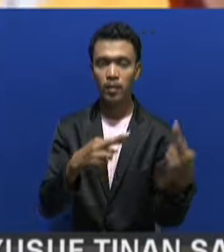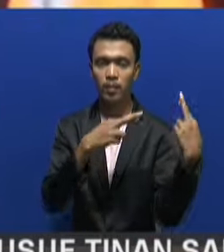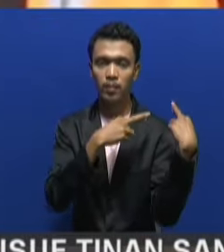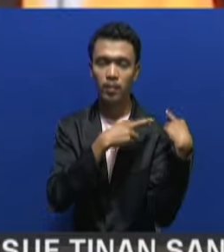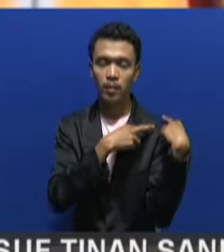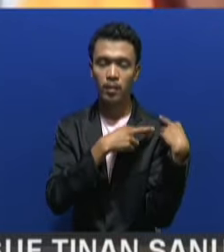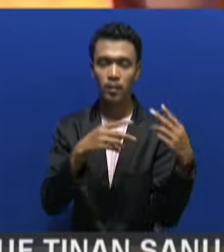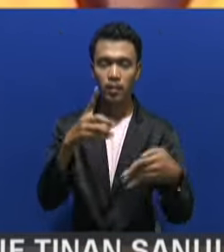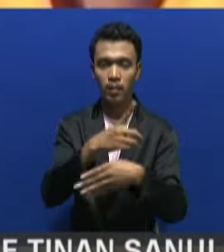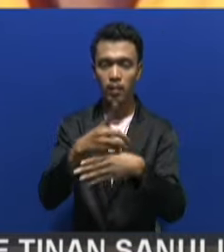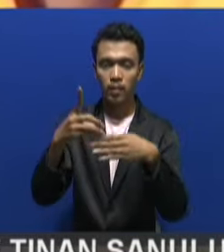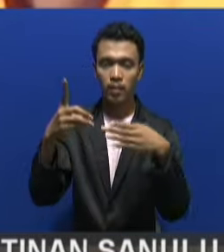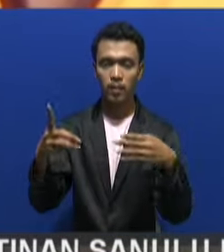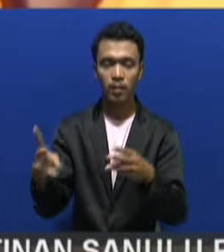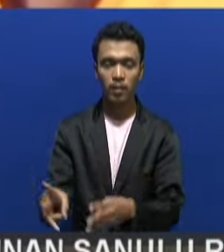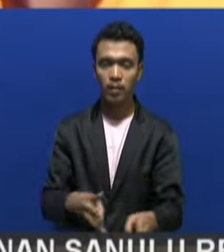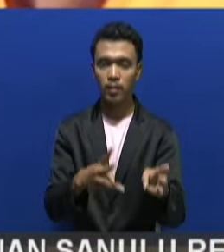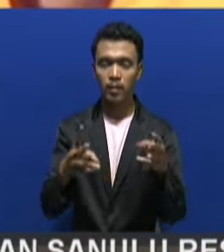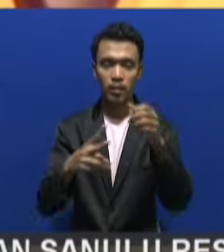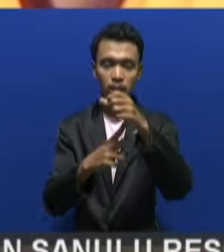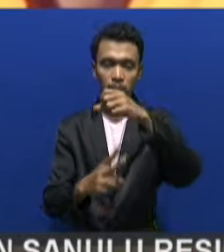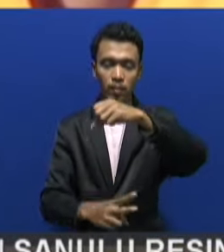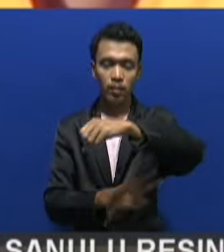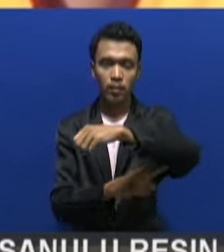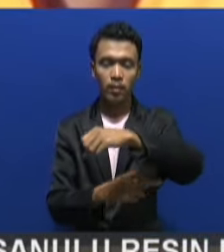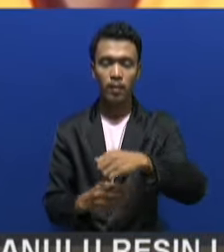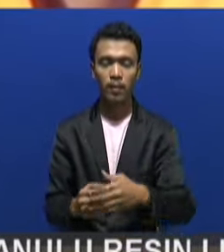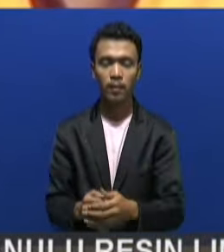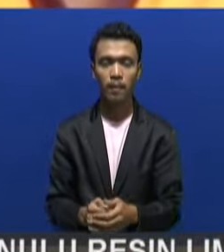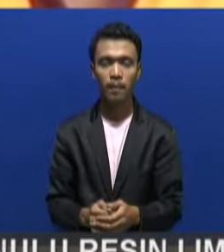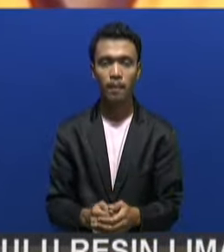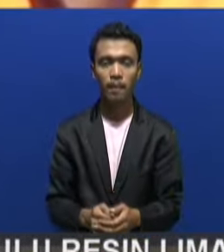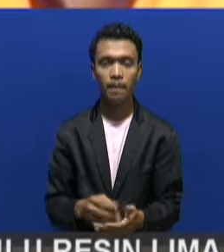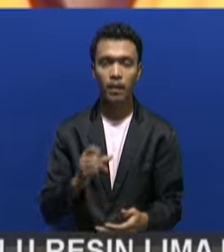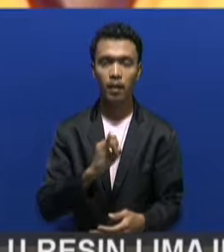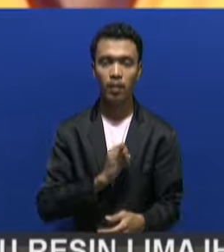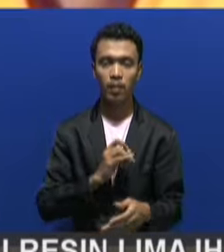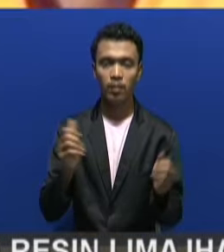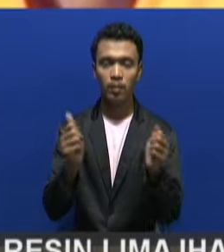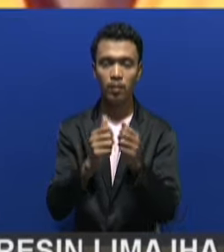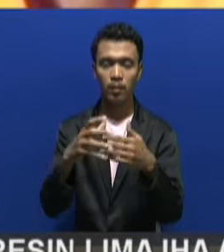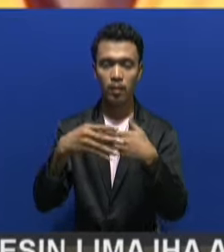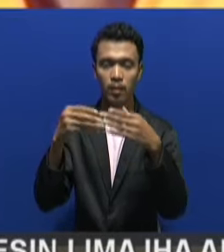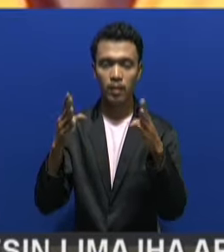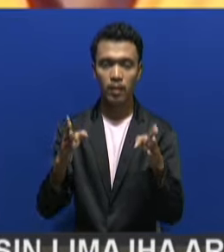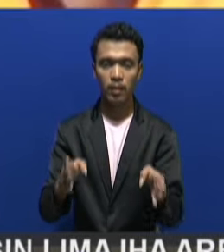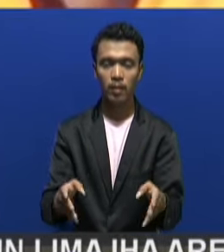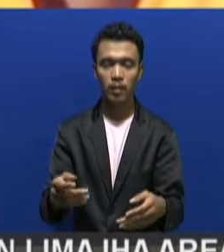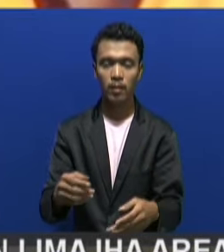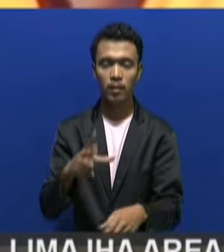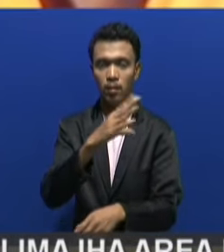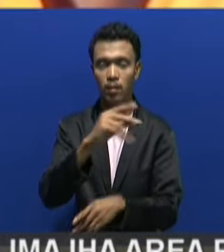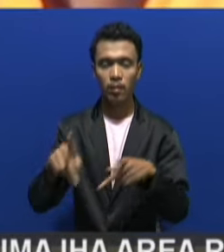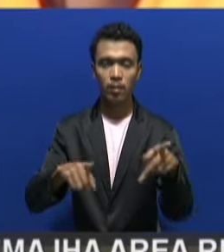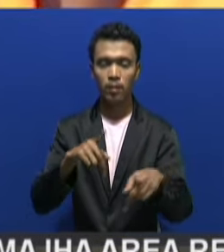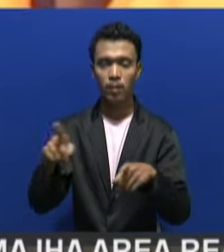e a Direção Geral Estrada Ponte, Prevenção contra as Cheias, a Sua Excelência, na ira ao comitê e